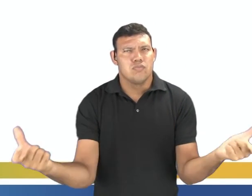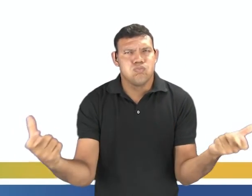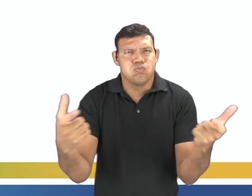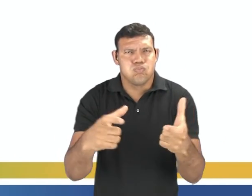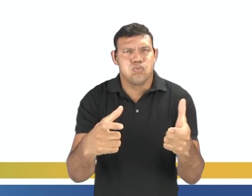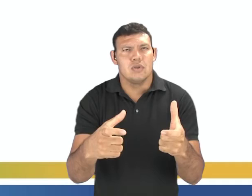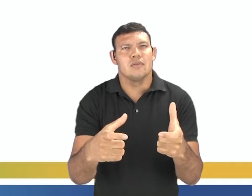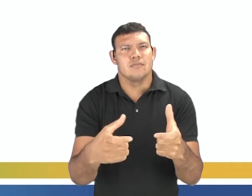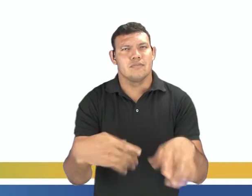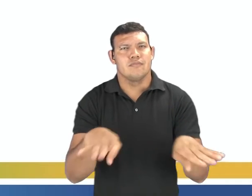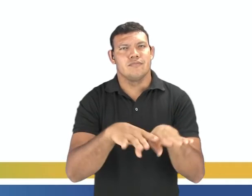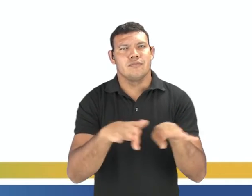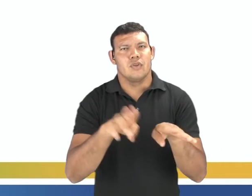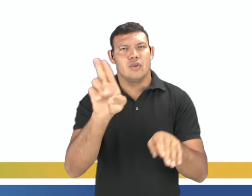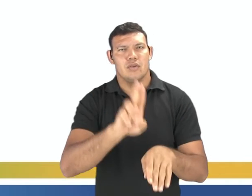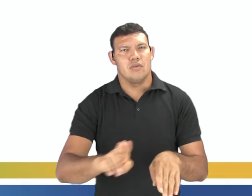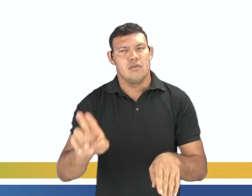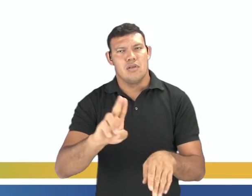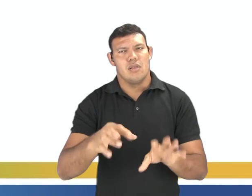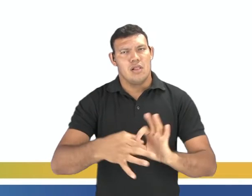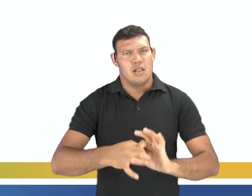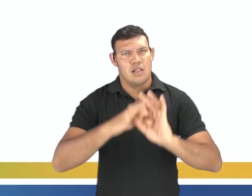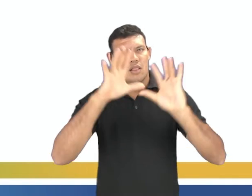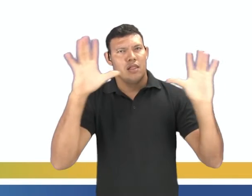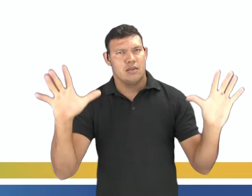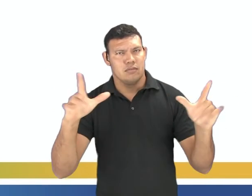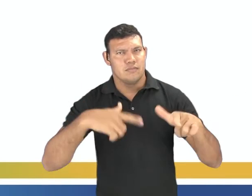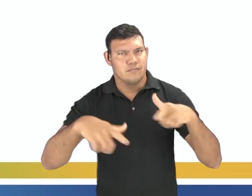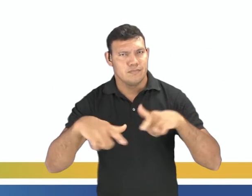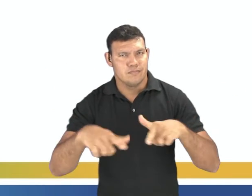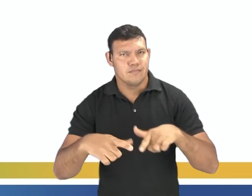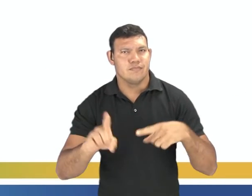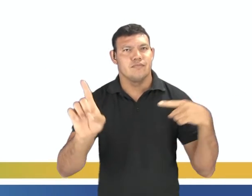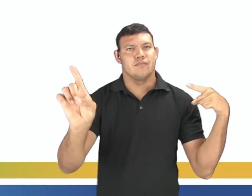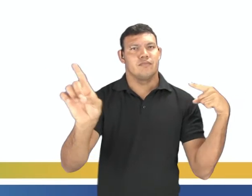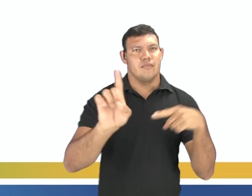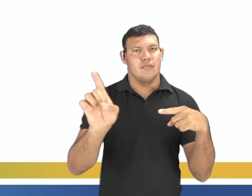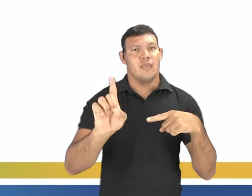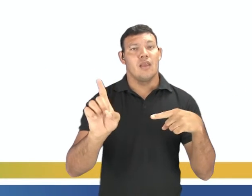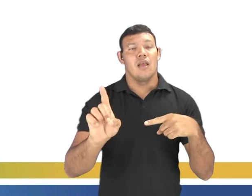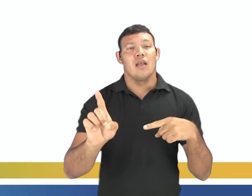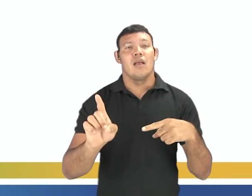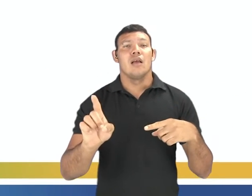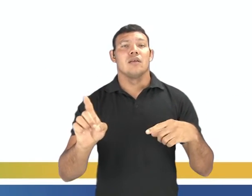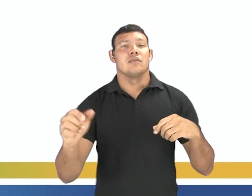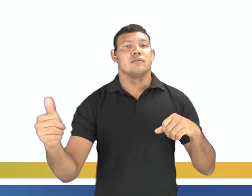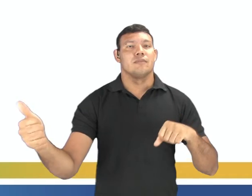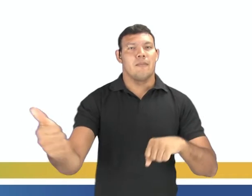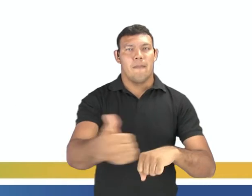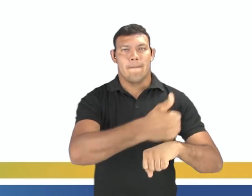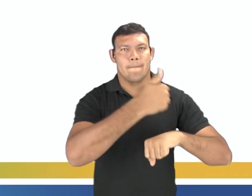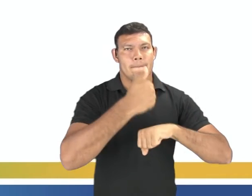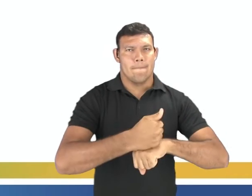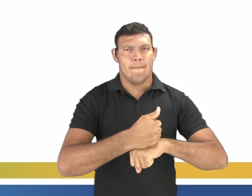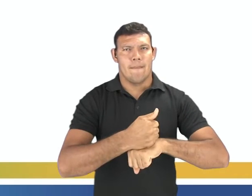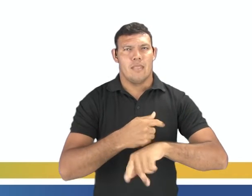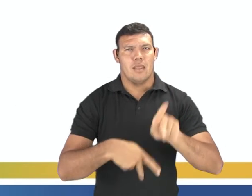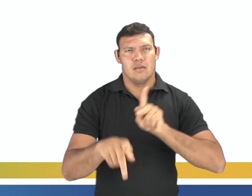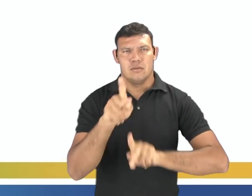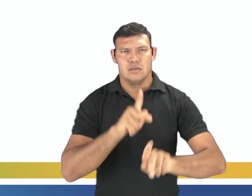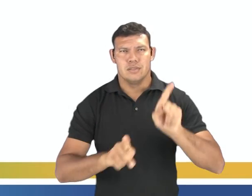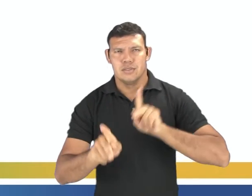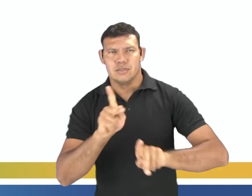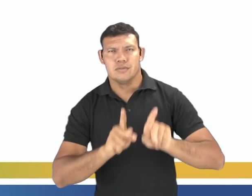colônias de povoamento foram colonizadas por europeus que fugiam das perseguições religiosas